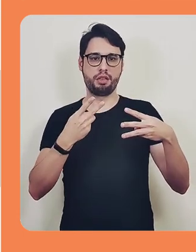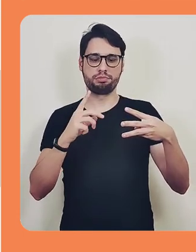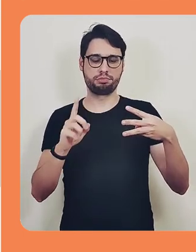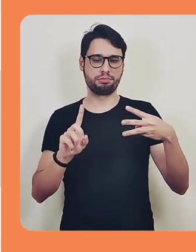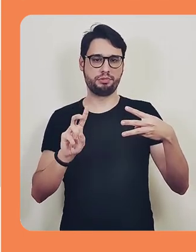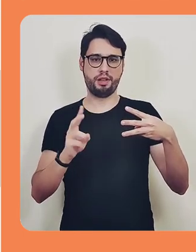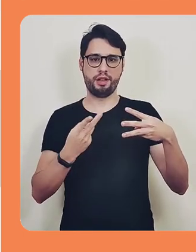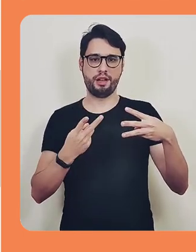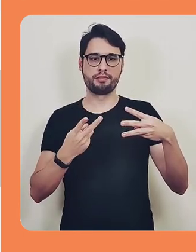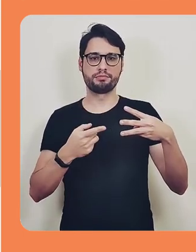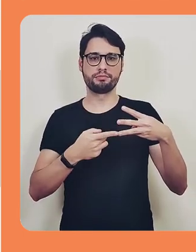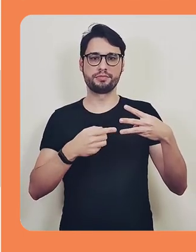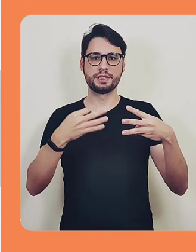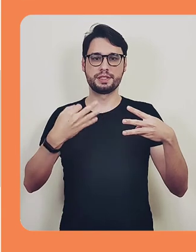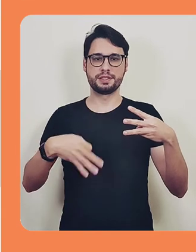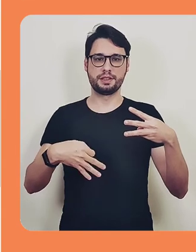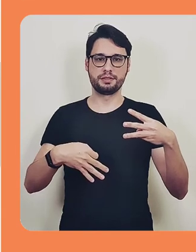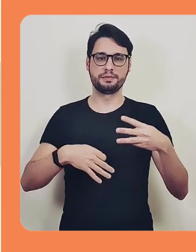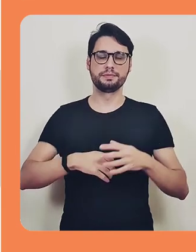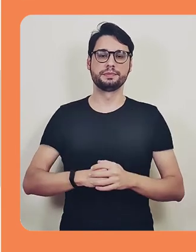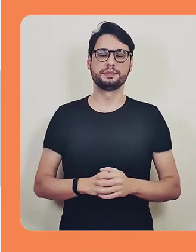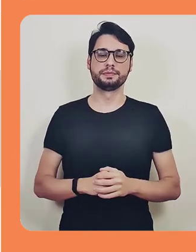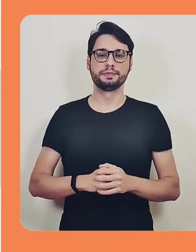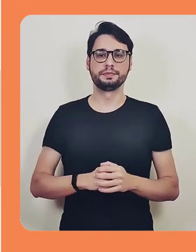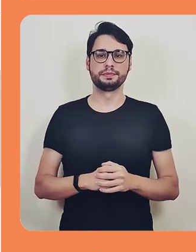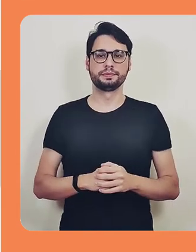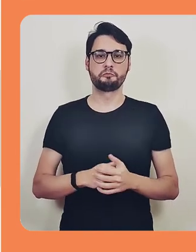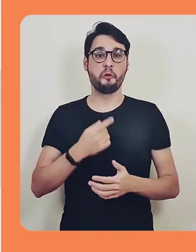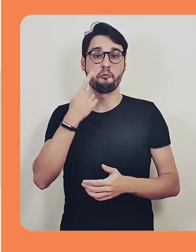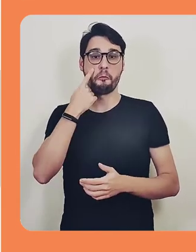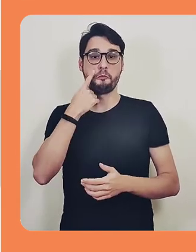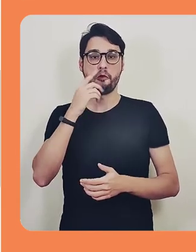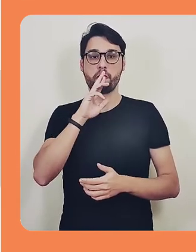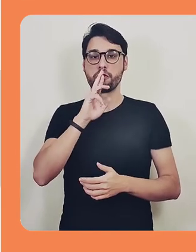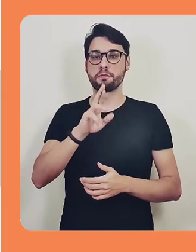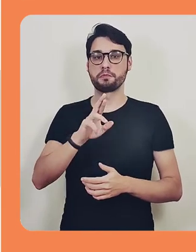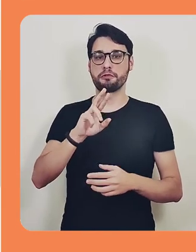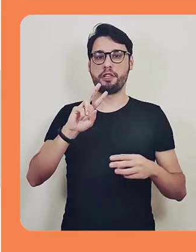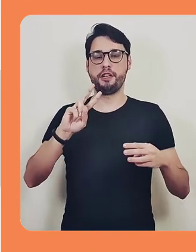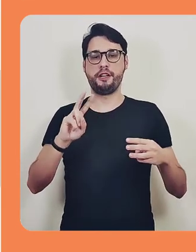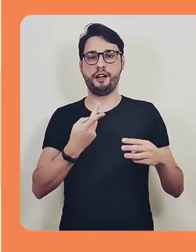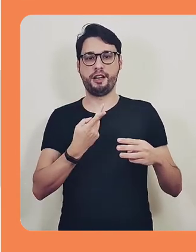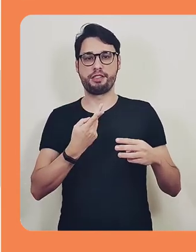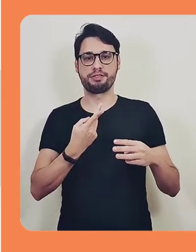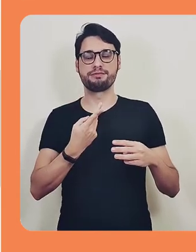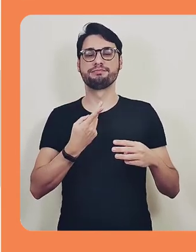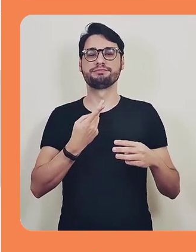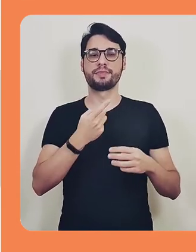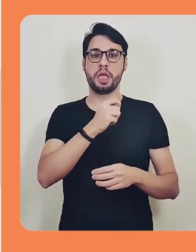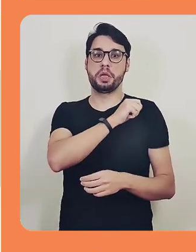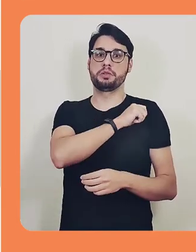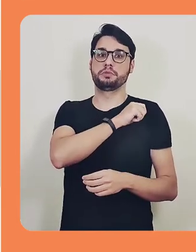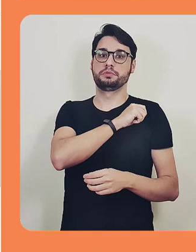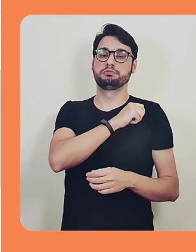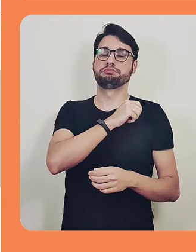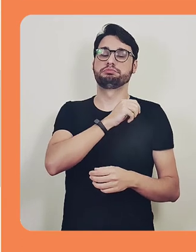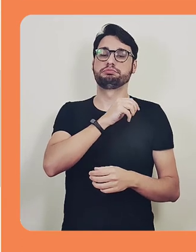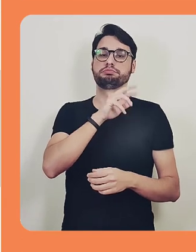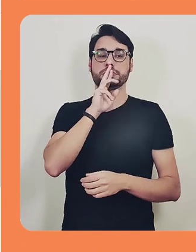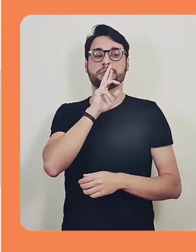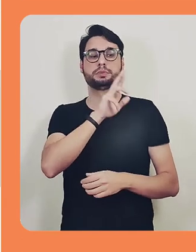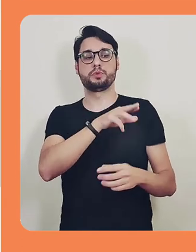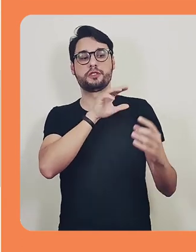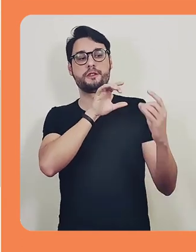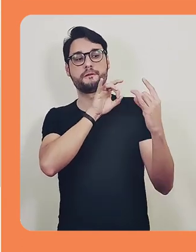Então, primeiro vamos marcar a incorreta, né? Você poderia marcar a incorreta e então o seu